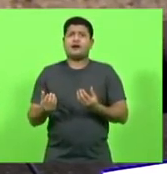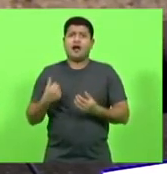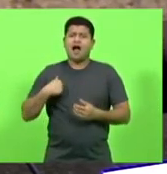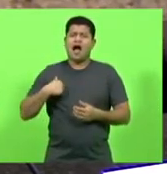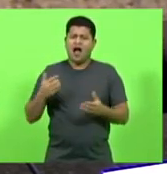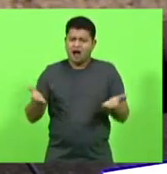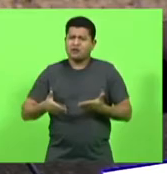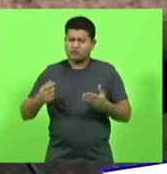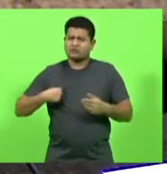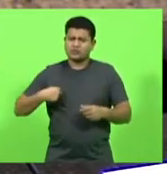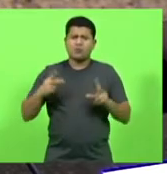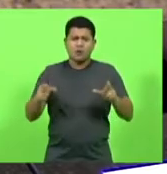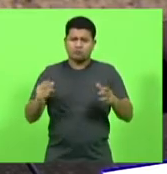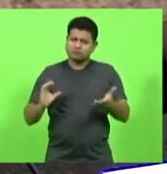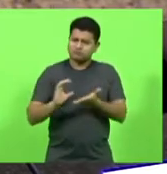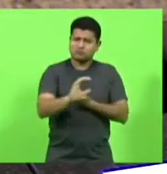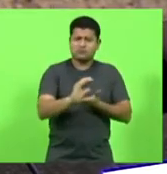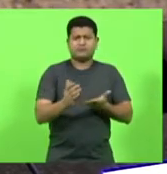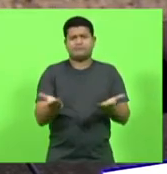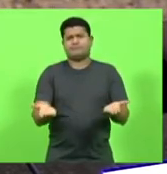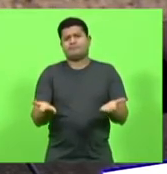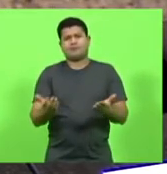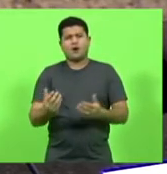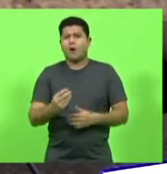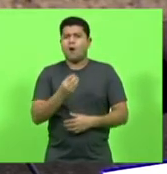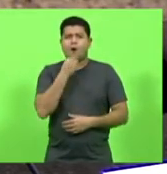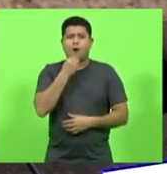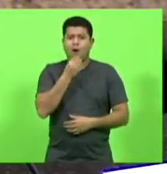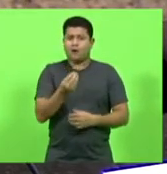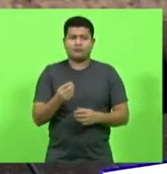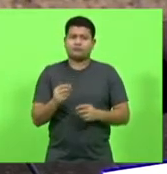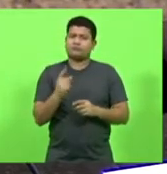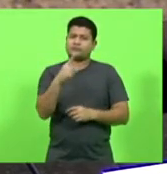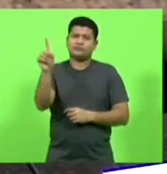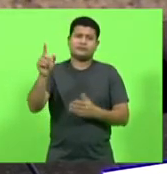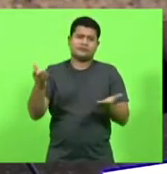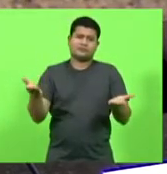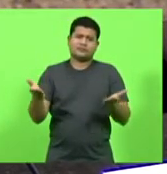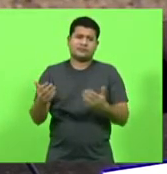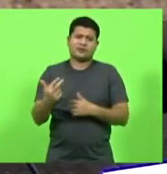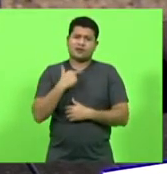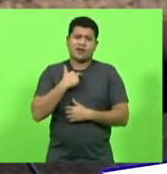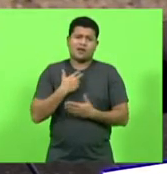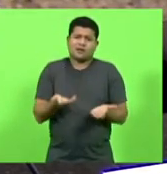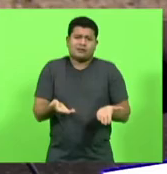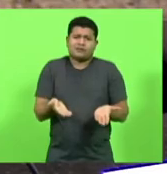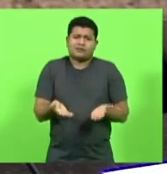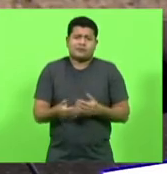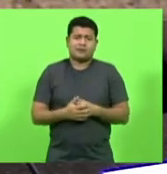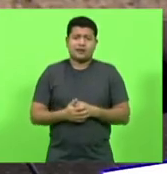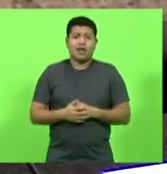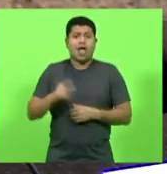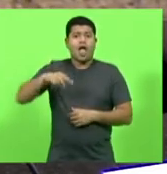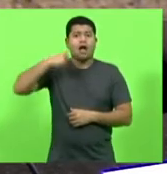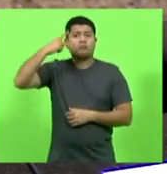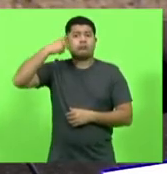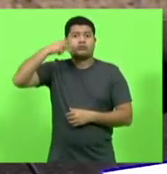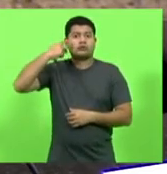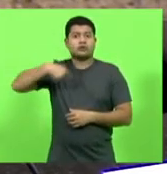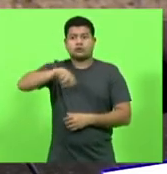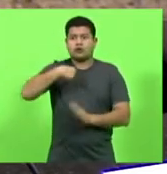investir em Santa Catarina? É claro que não, claro que não. A política é uma luta que se